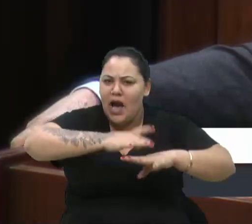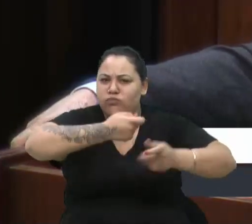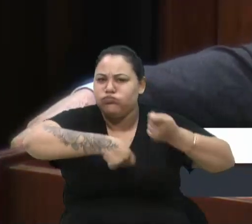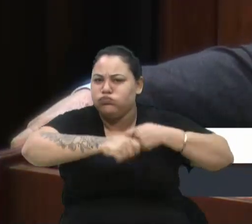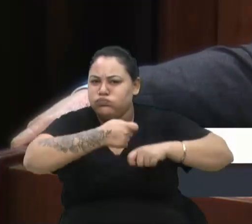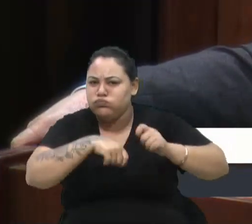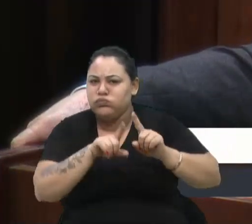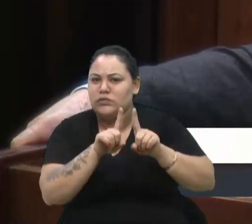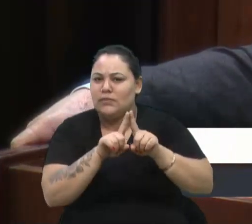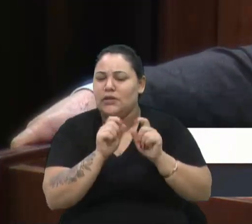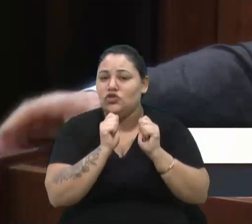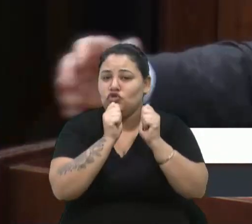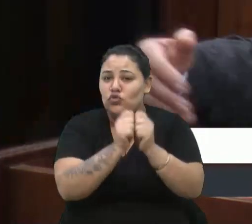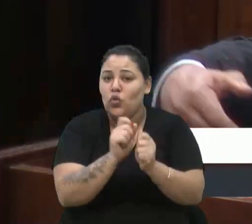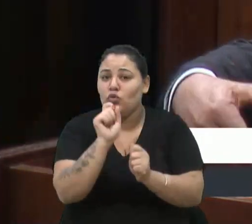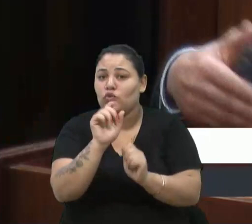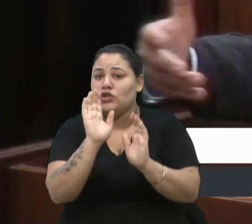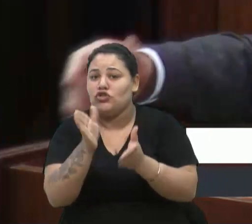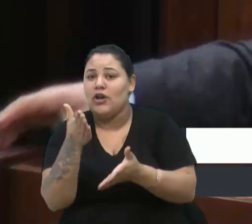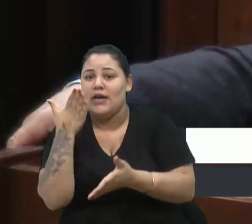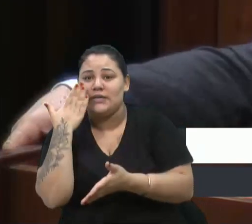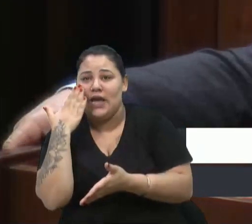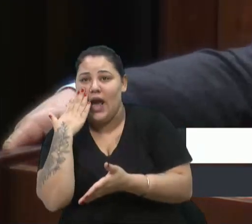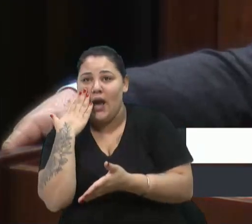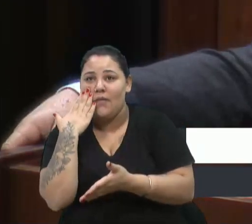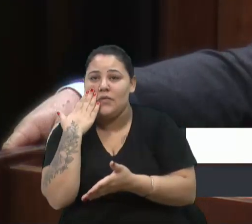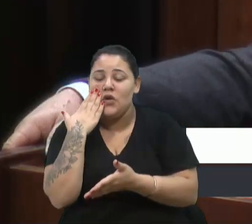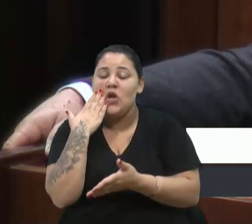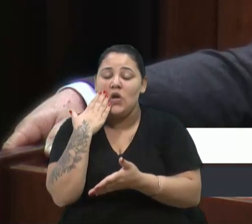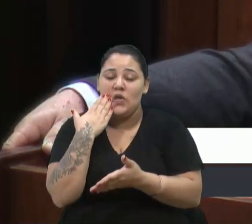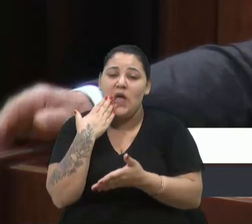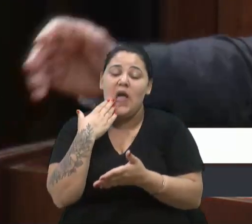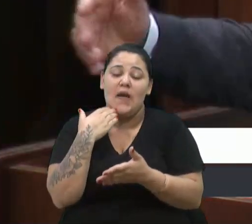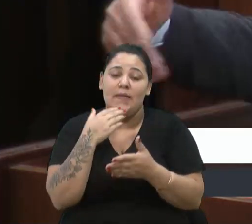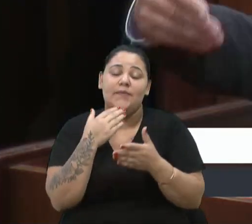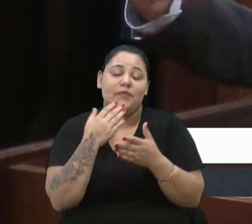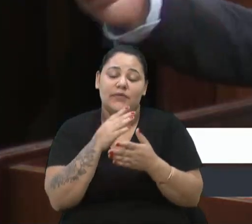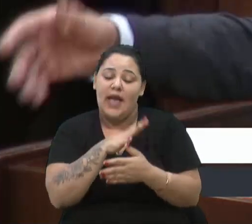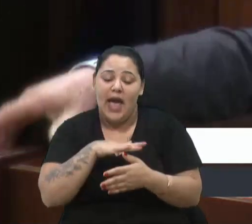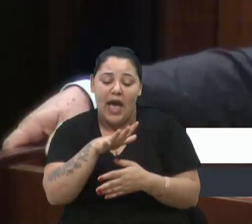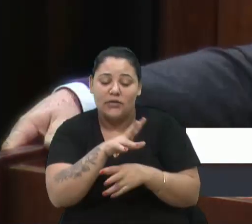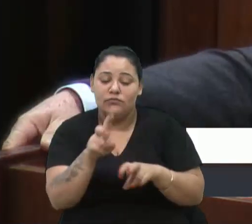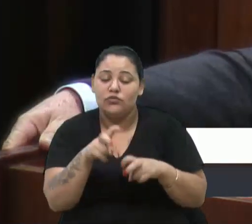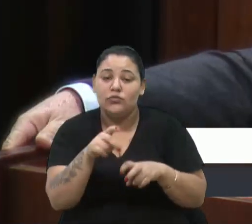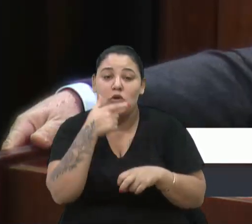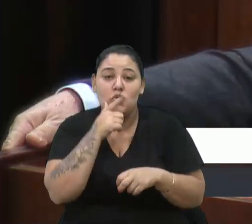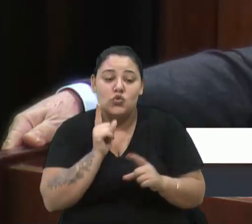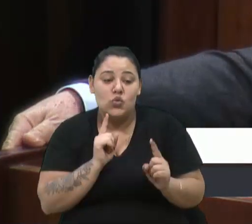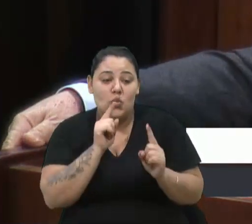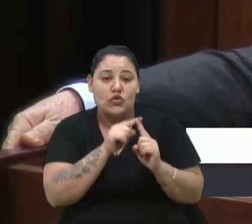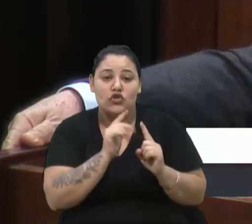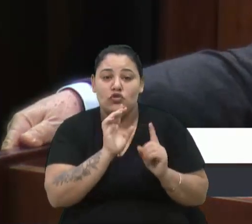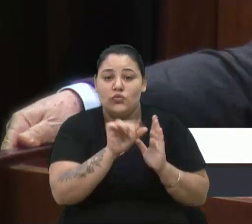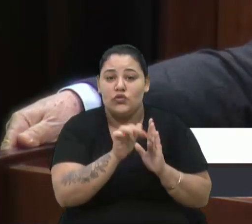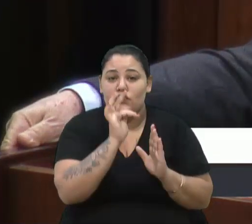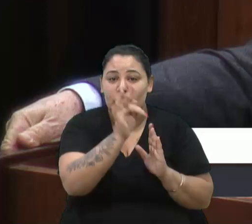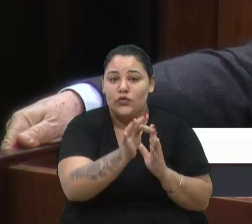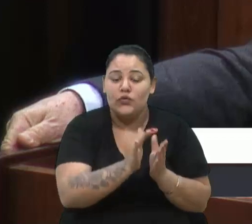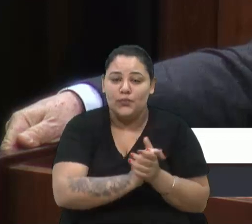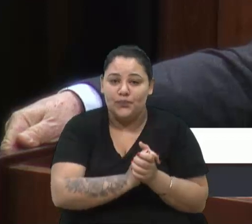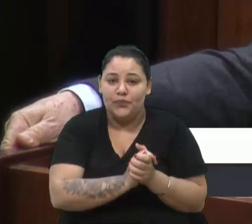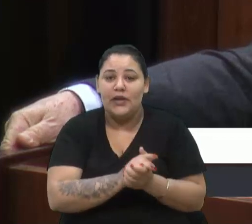junto com aquilo que já tendo o DNA das raízes as suas propriedades para poder alcançar o objetivo ali na frente que é